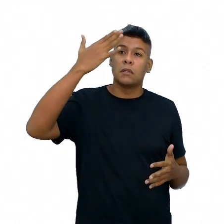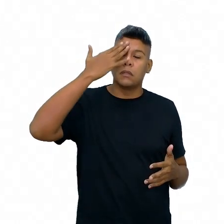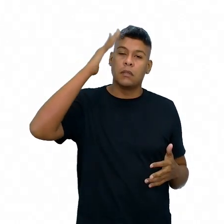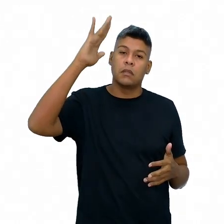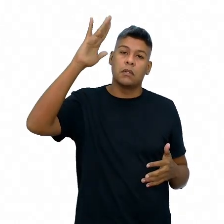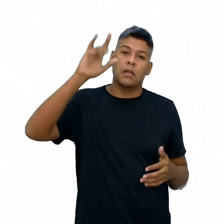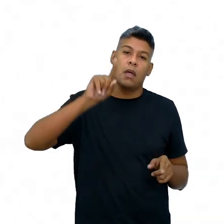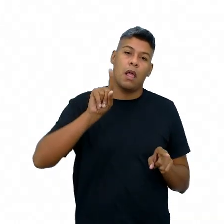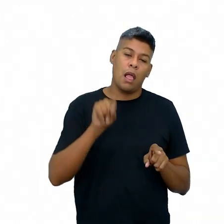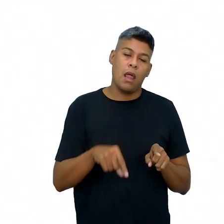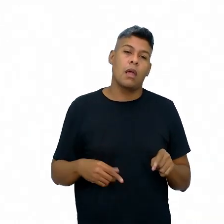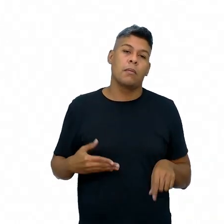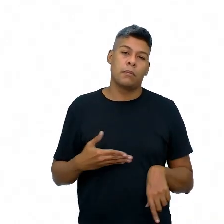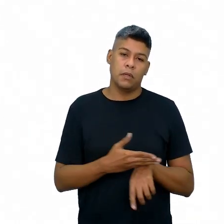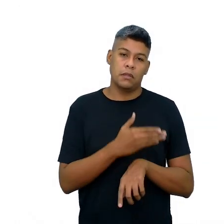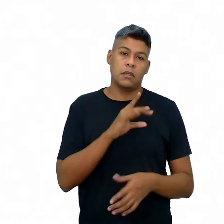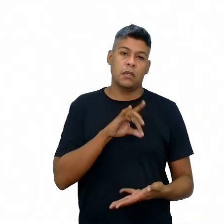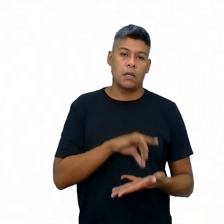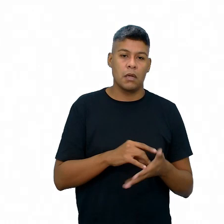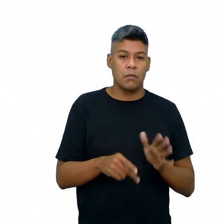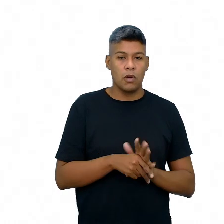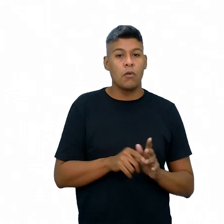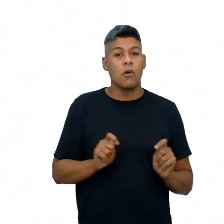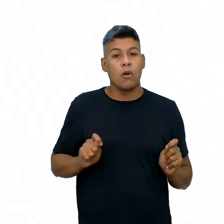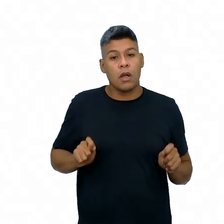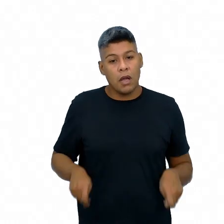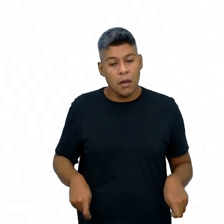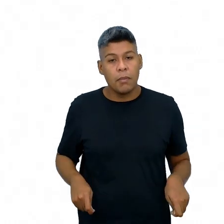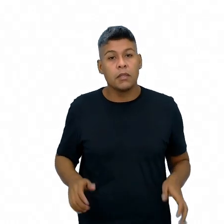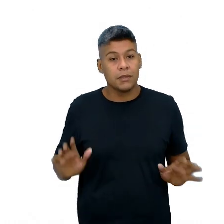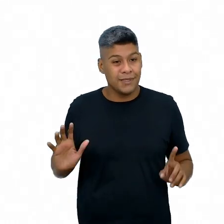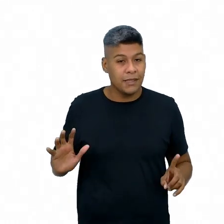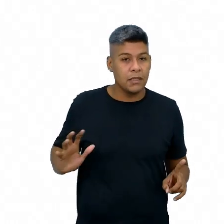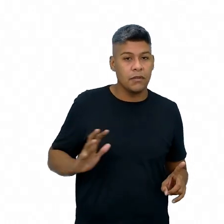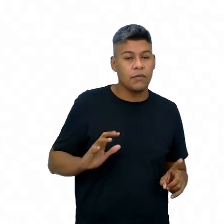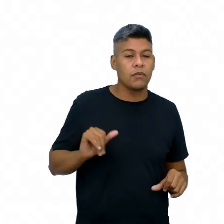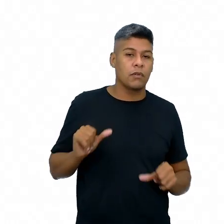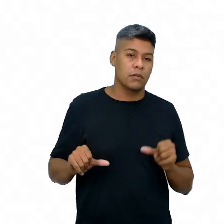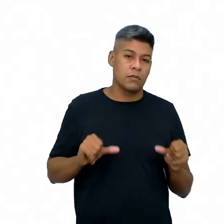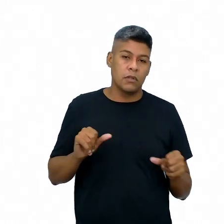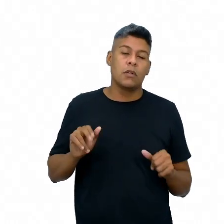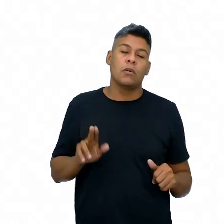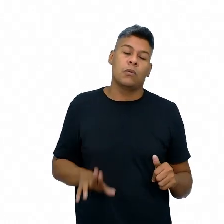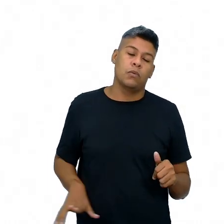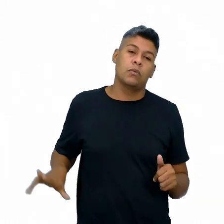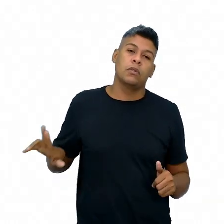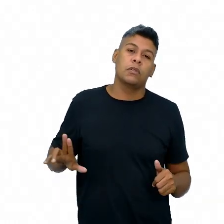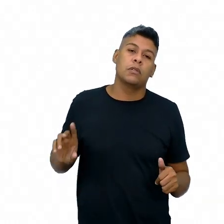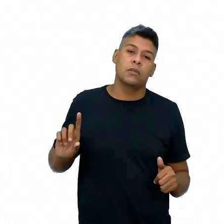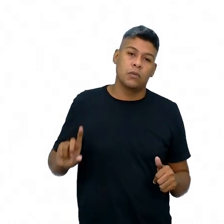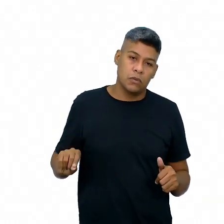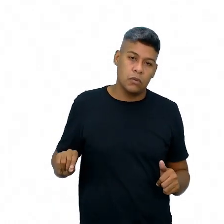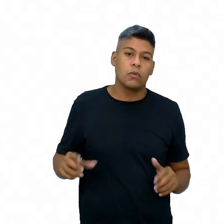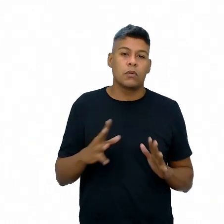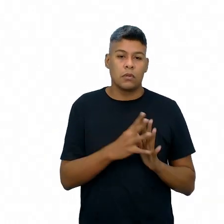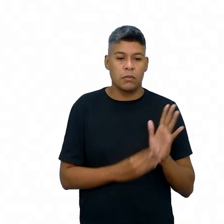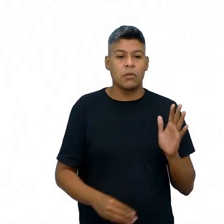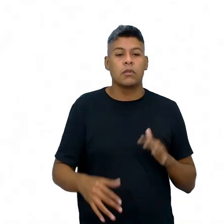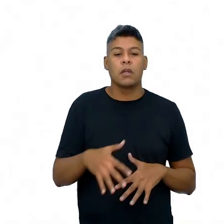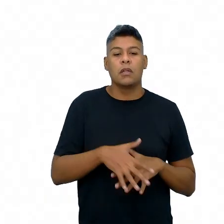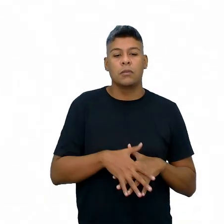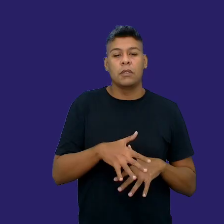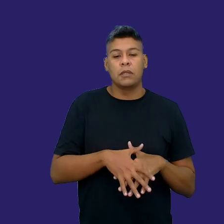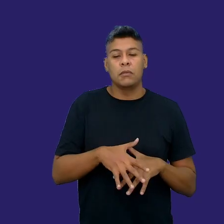né, é participar de um mundo real com a capacidade de influenciar as suas mudanças, utilizando essa modelagem